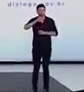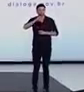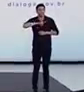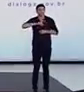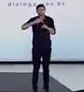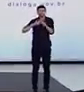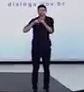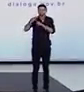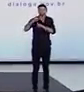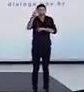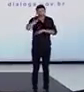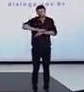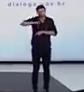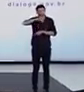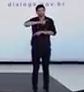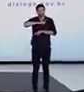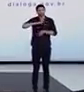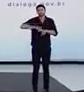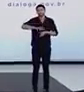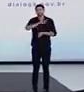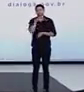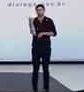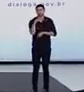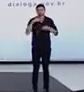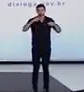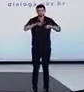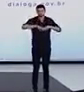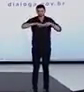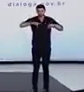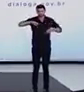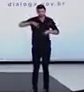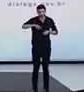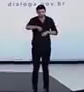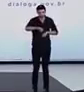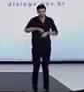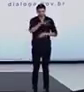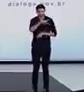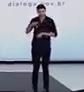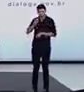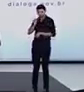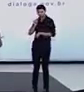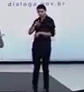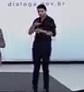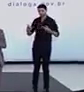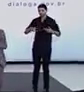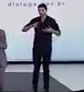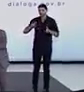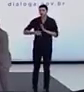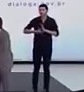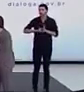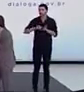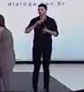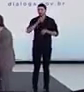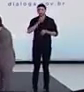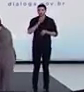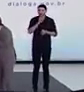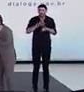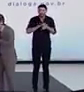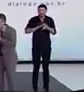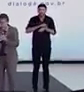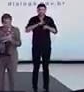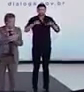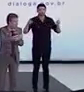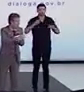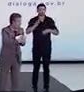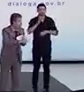mortes por acidente de moto. E hoje o que, que acontece? Presidente, eu vou contar para a senhora uma coisa que é a seguinte, olha, eu nunca conversei com eles, mas quando eles foram aqui,